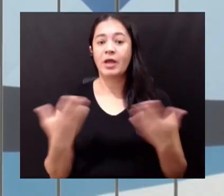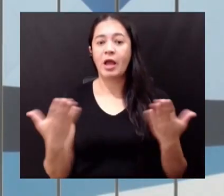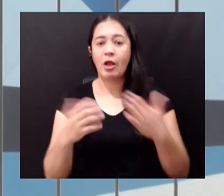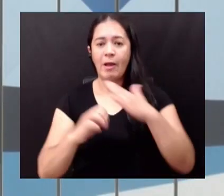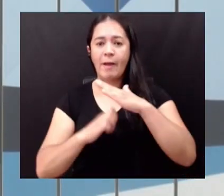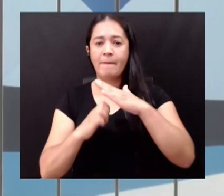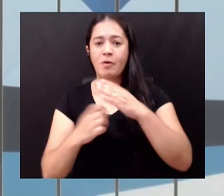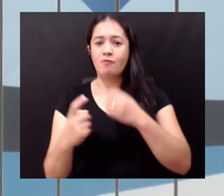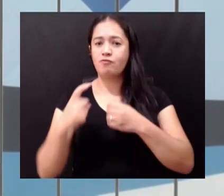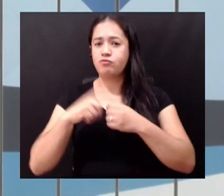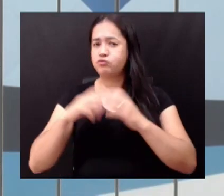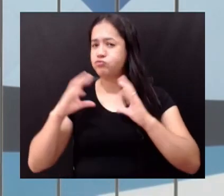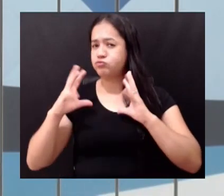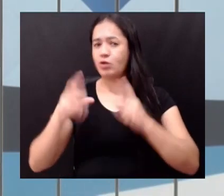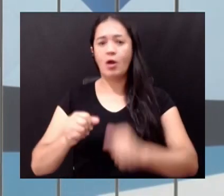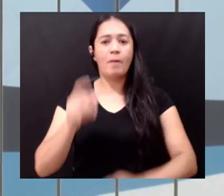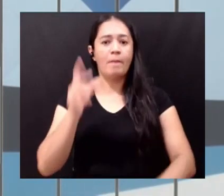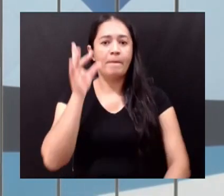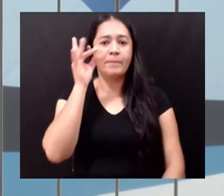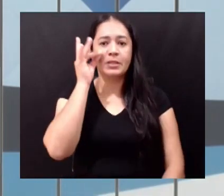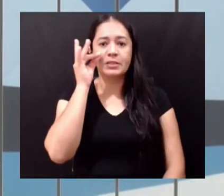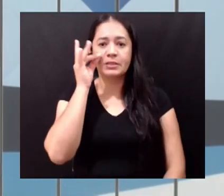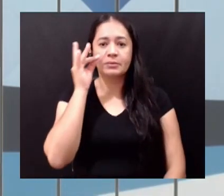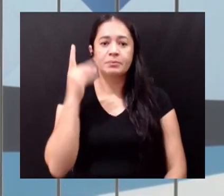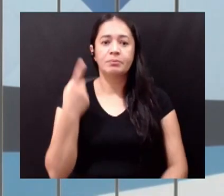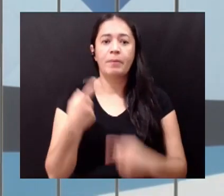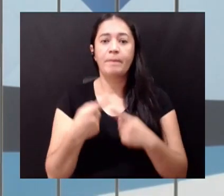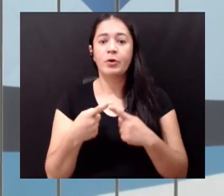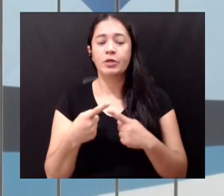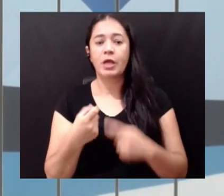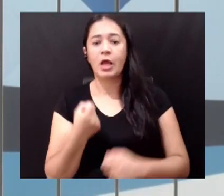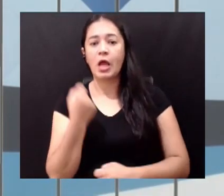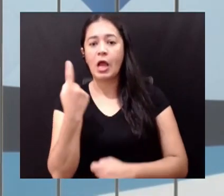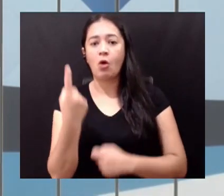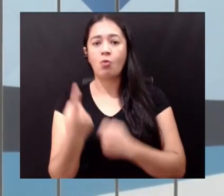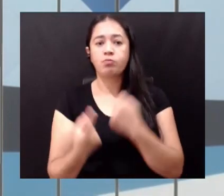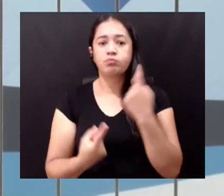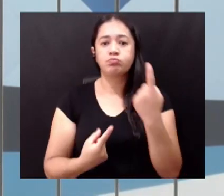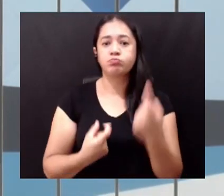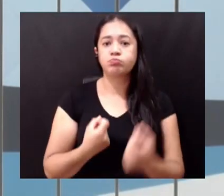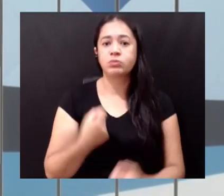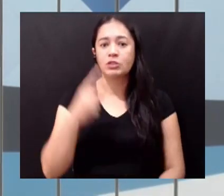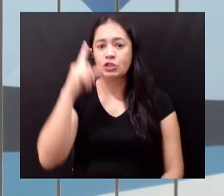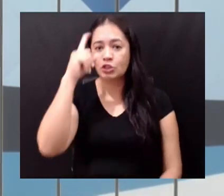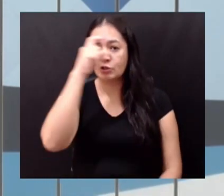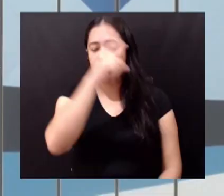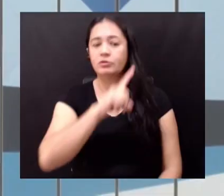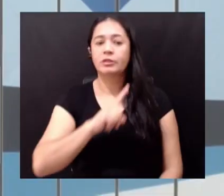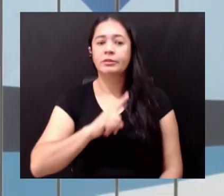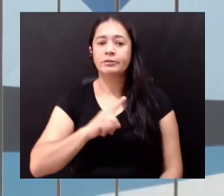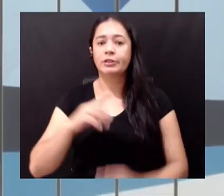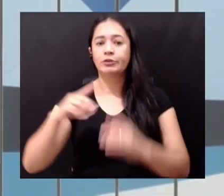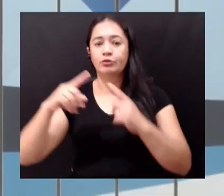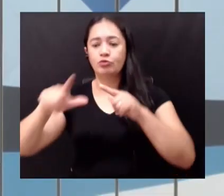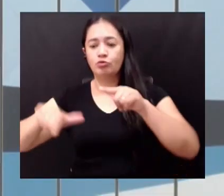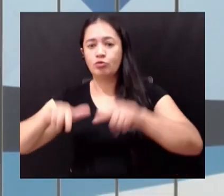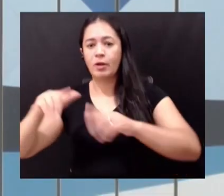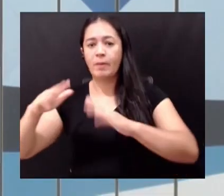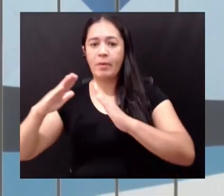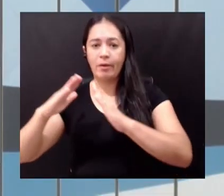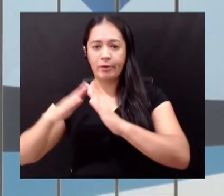presencial, porque existiram algumas dificuldades, né, no modelo remoto, até no modelo híbrido, né? As